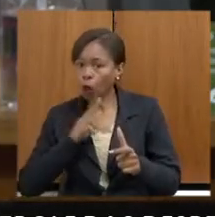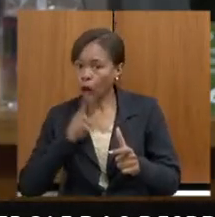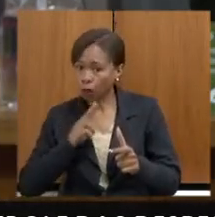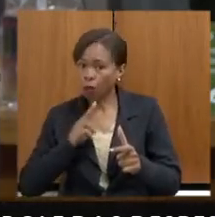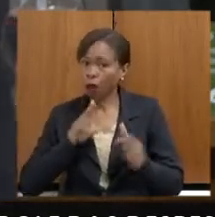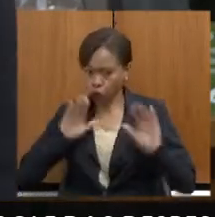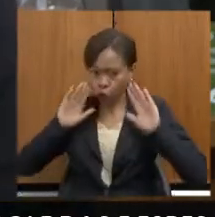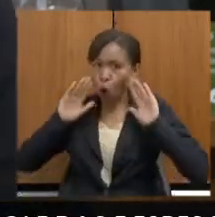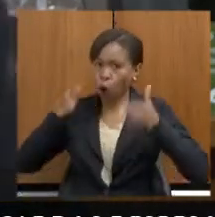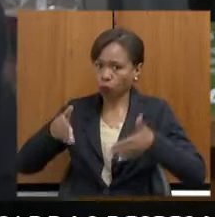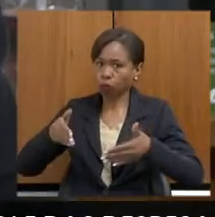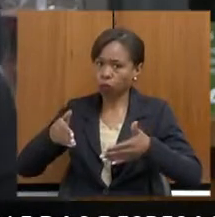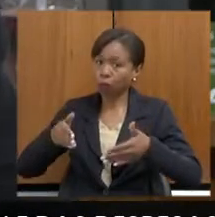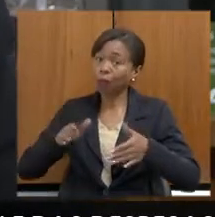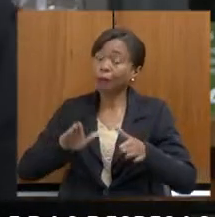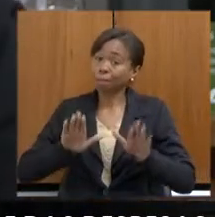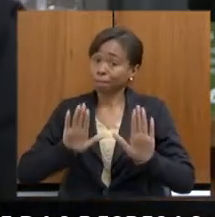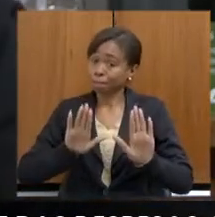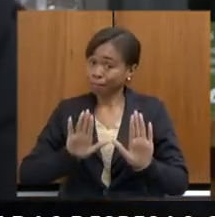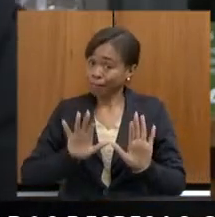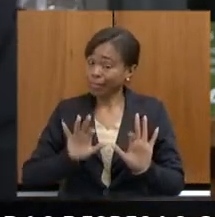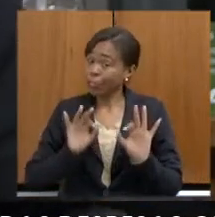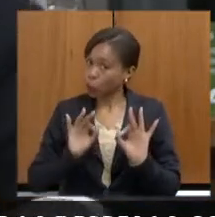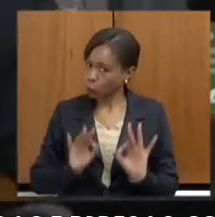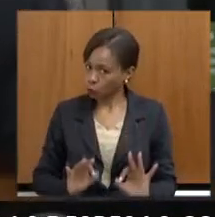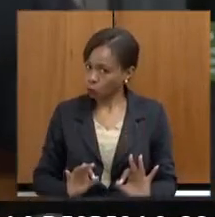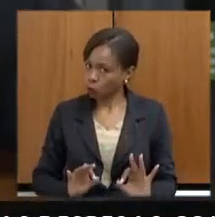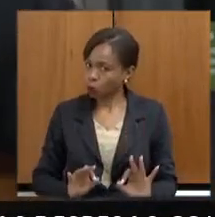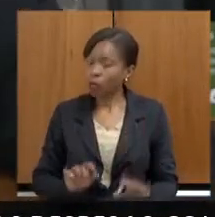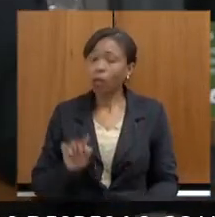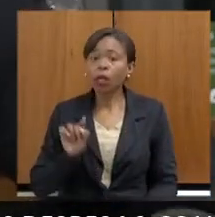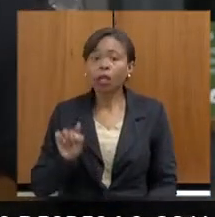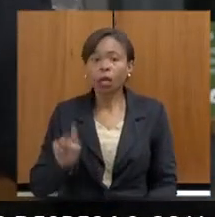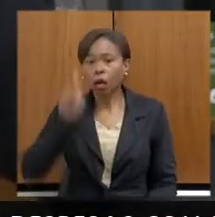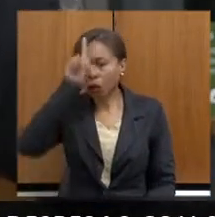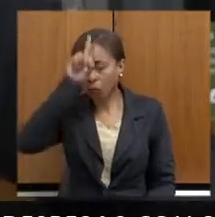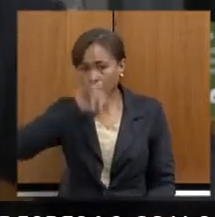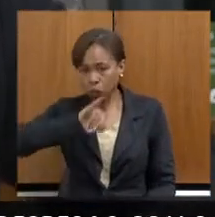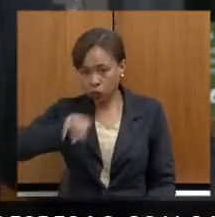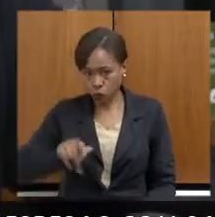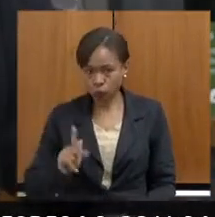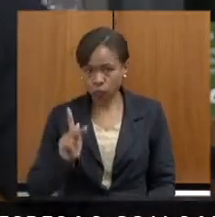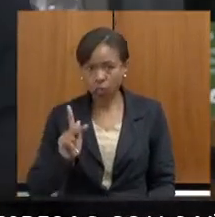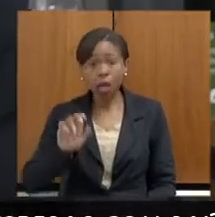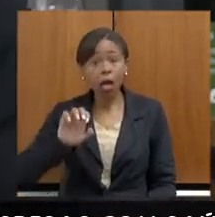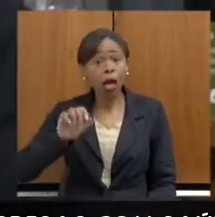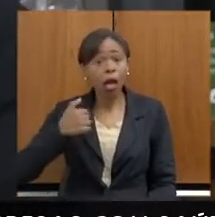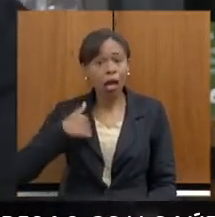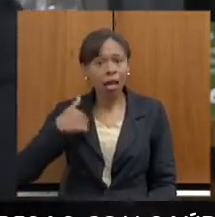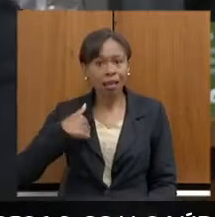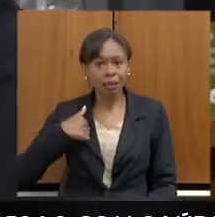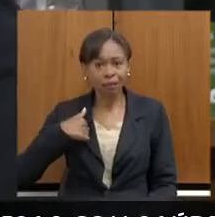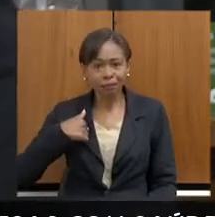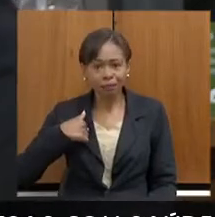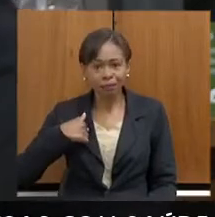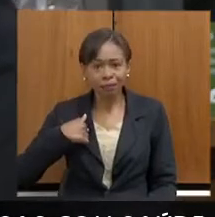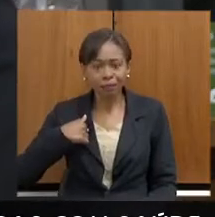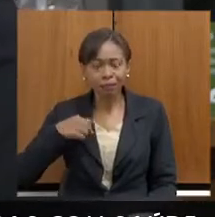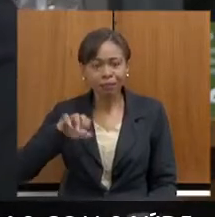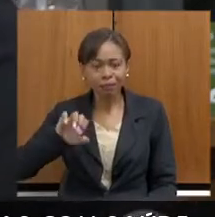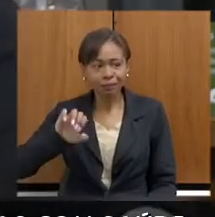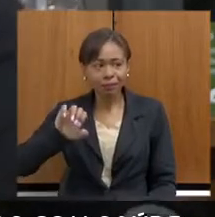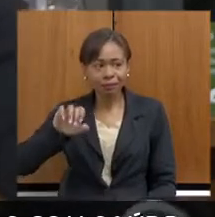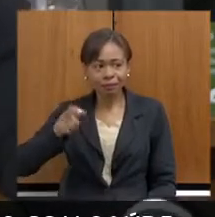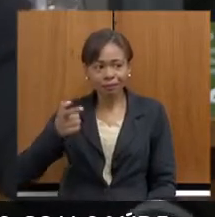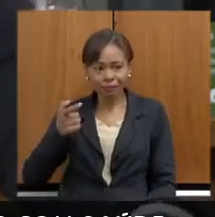agora vamos ser justos o Júlia Kubitschek quando eu era secretário aí eu sou secretária ou eu quando era